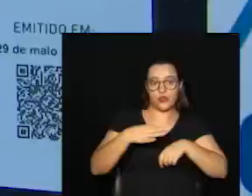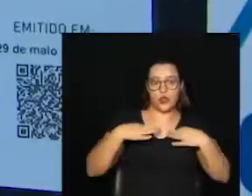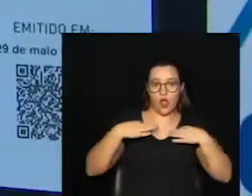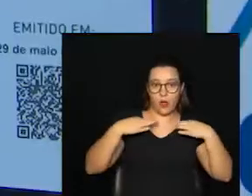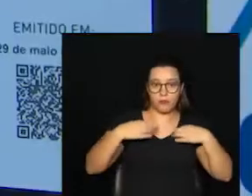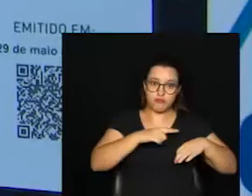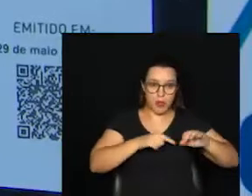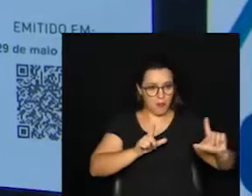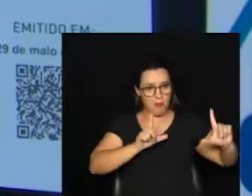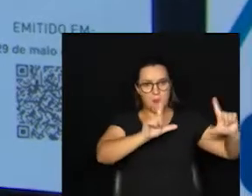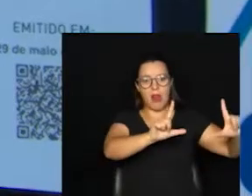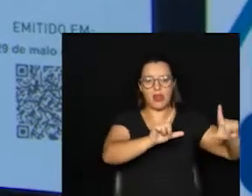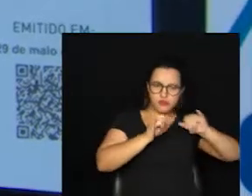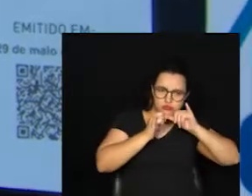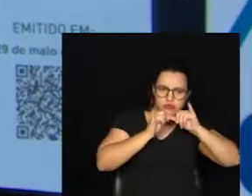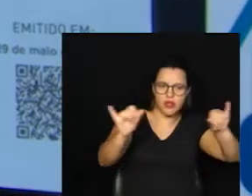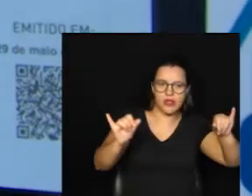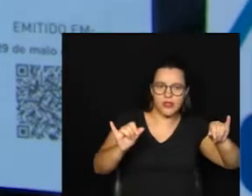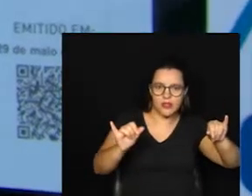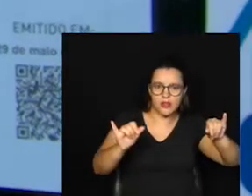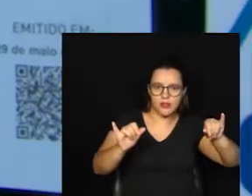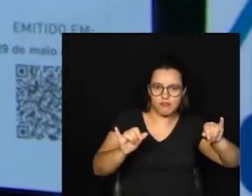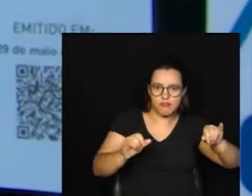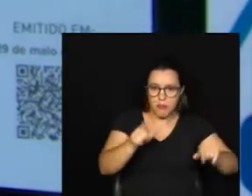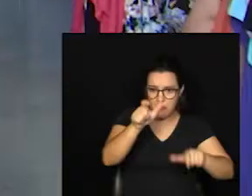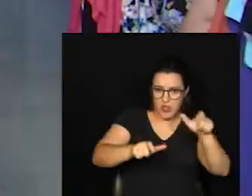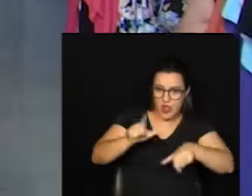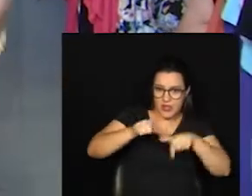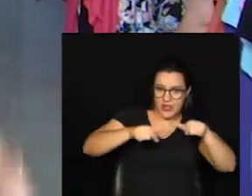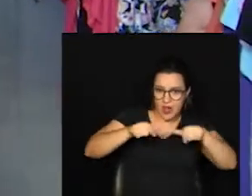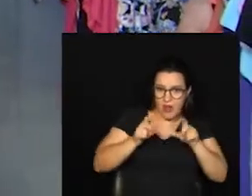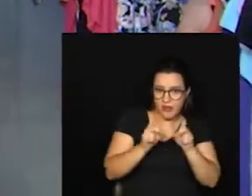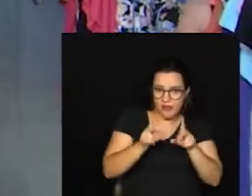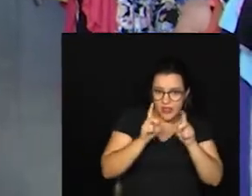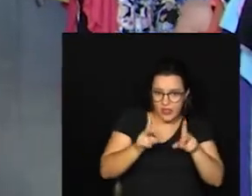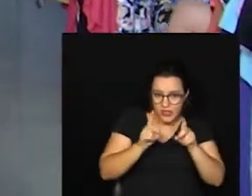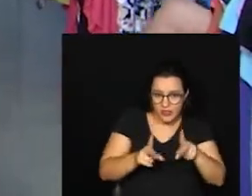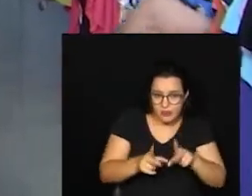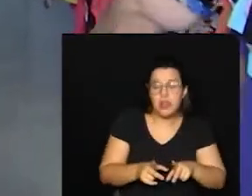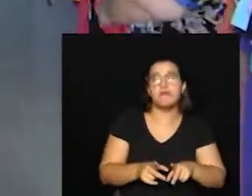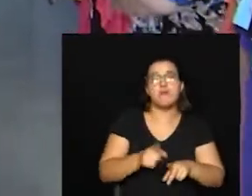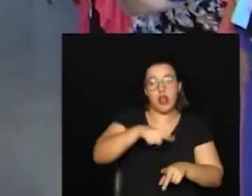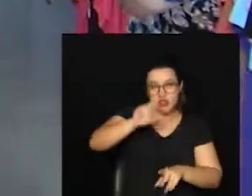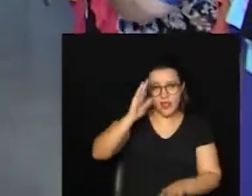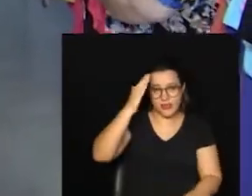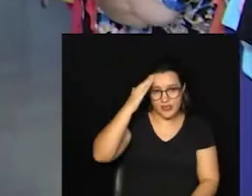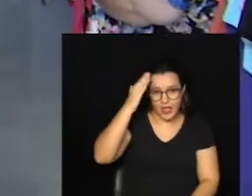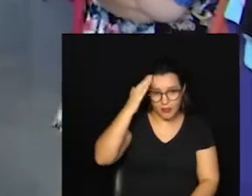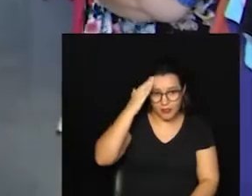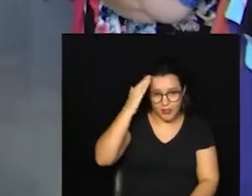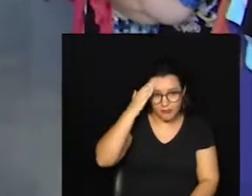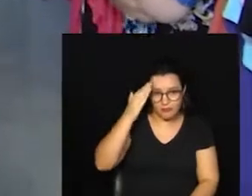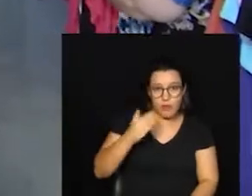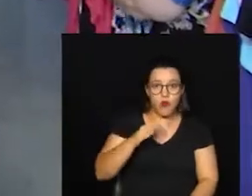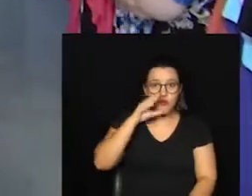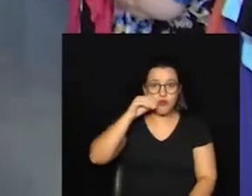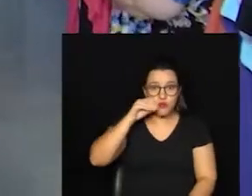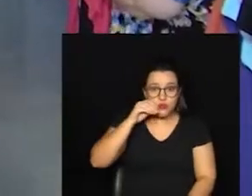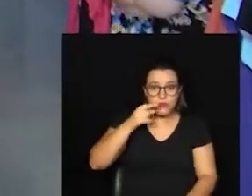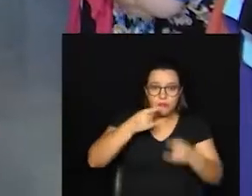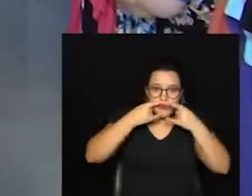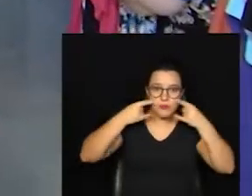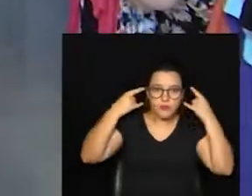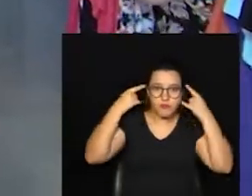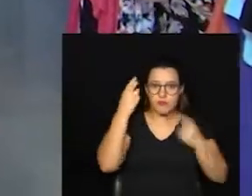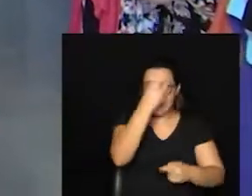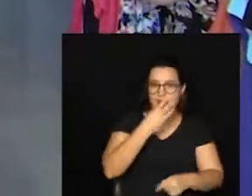aviso está na porta e os vendedores foram orientados. Para os funcionários, a gente tem as máscaras, né, que a gente troca de geralmente